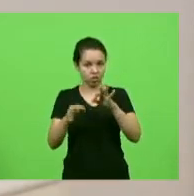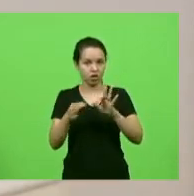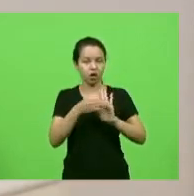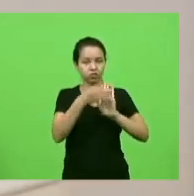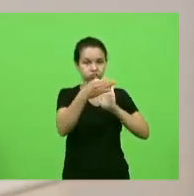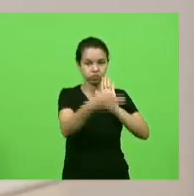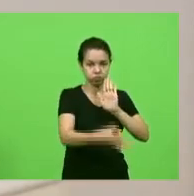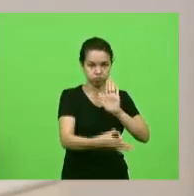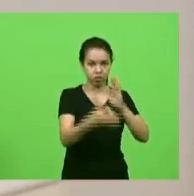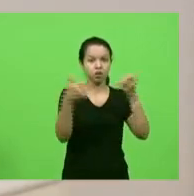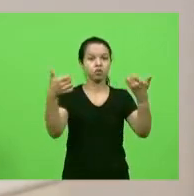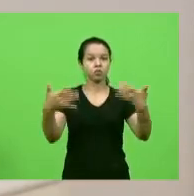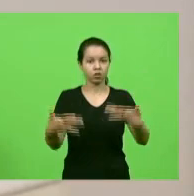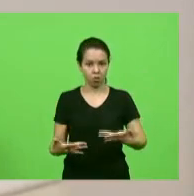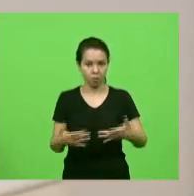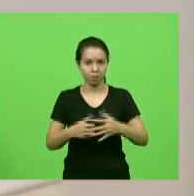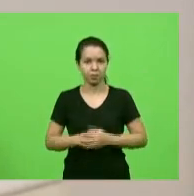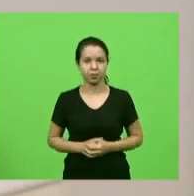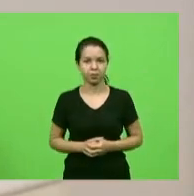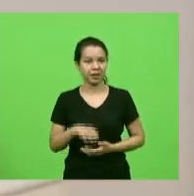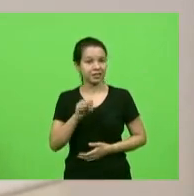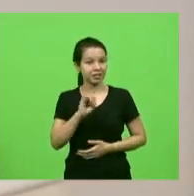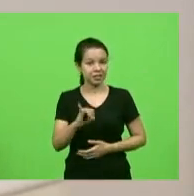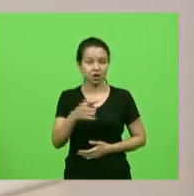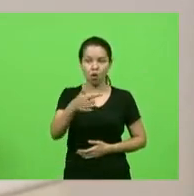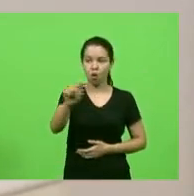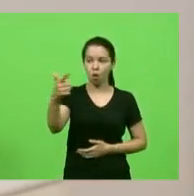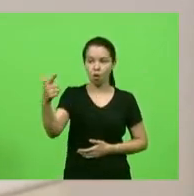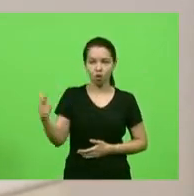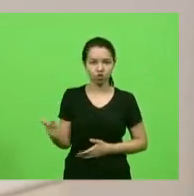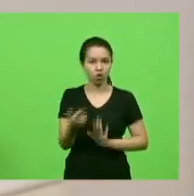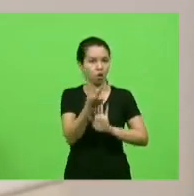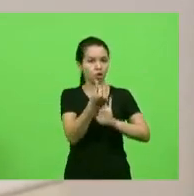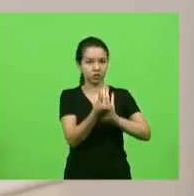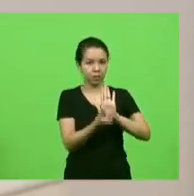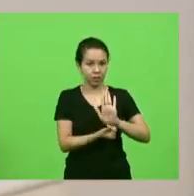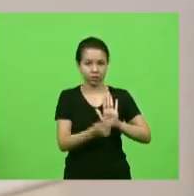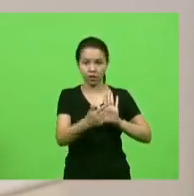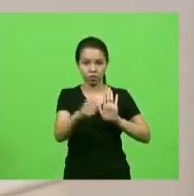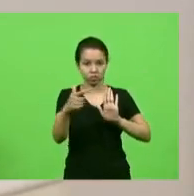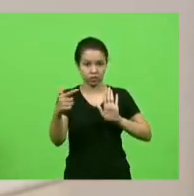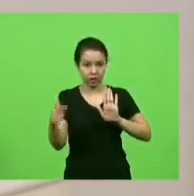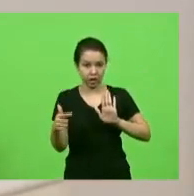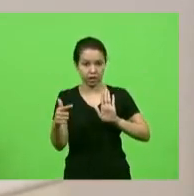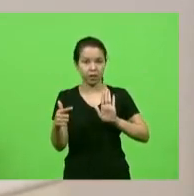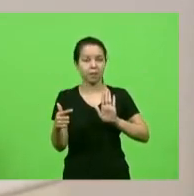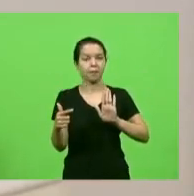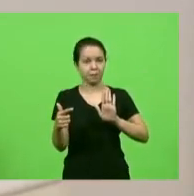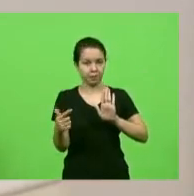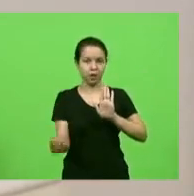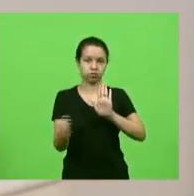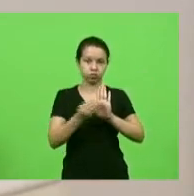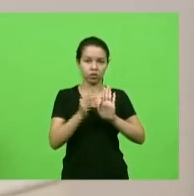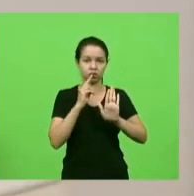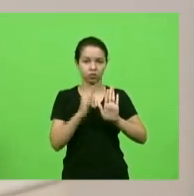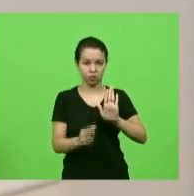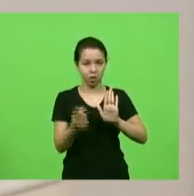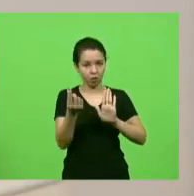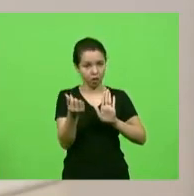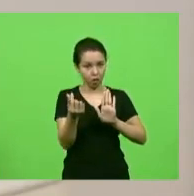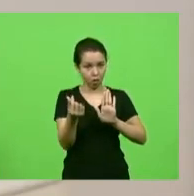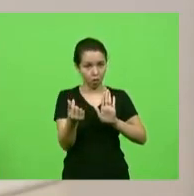aspas, se não há outros orçamentos a fim de justificar o preço. Segundo informações, a SGA